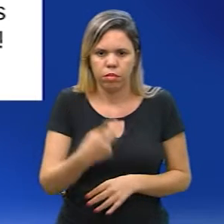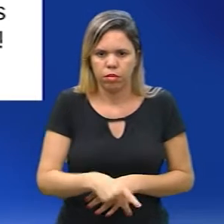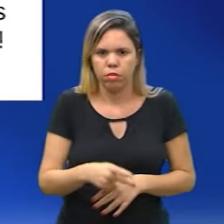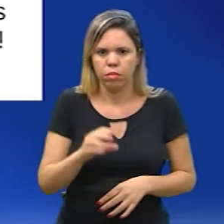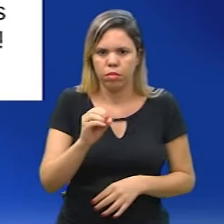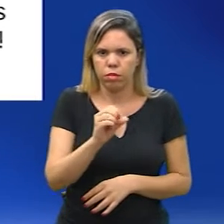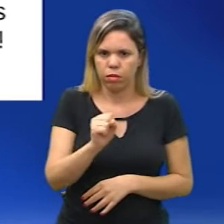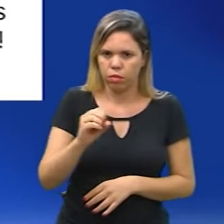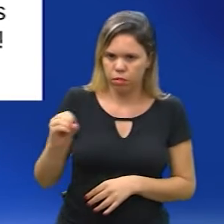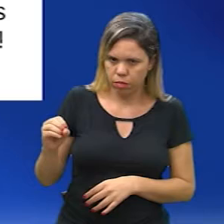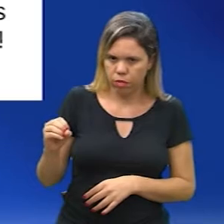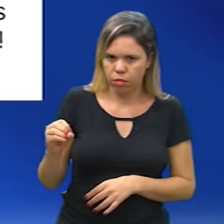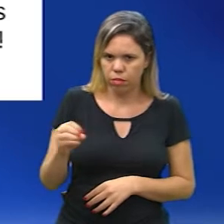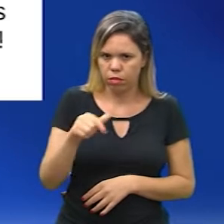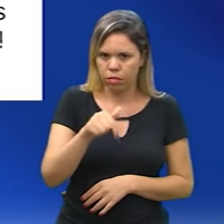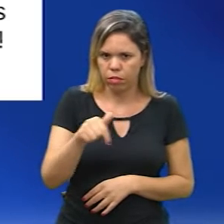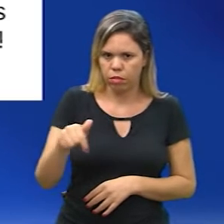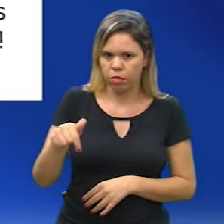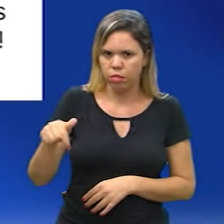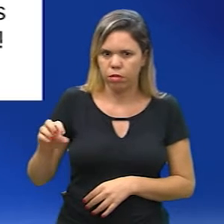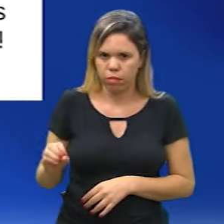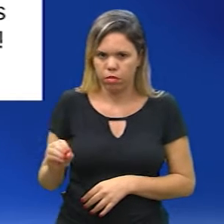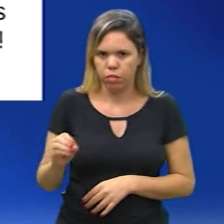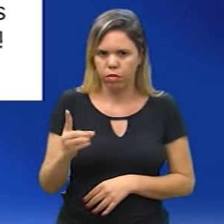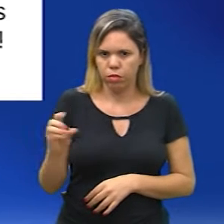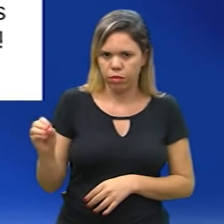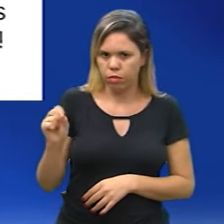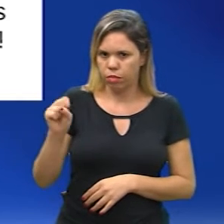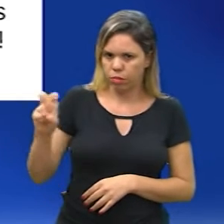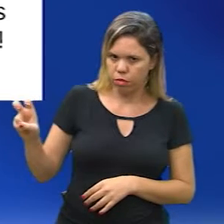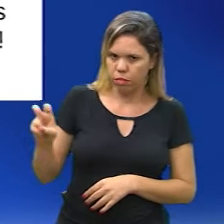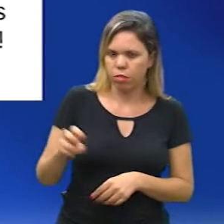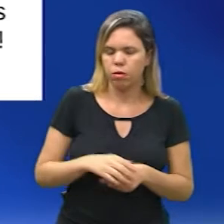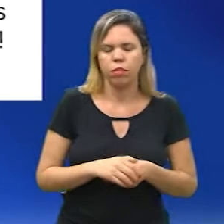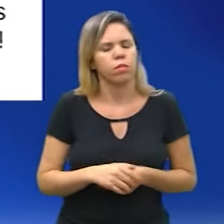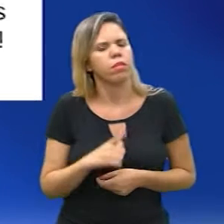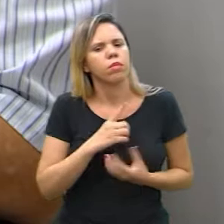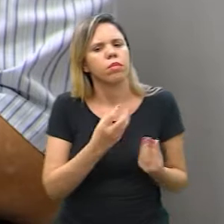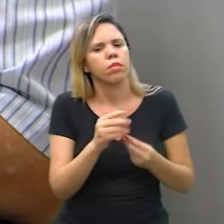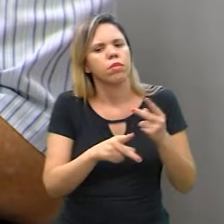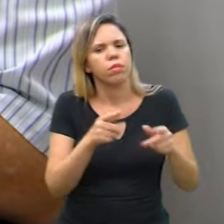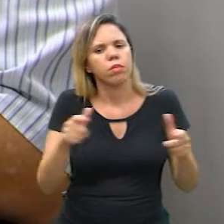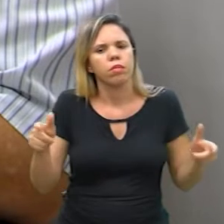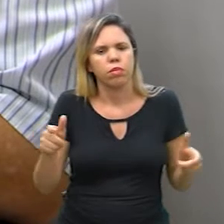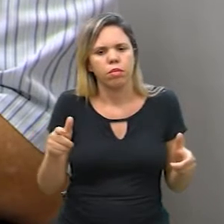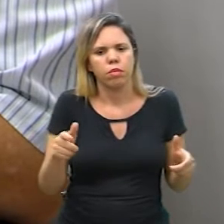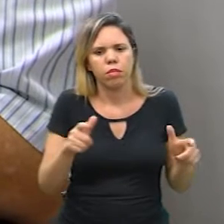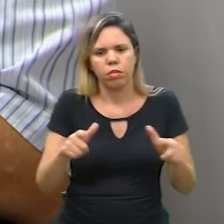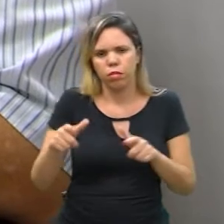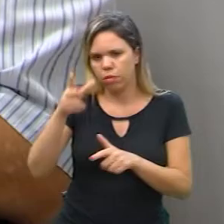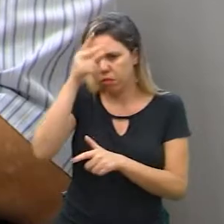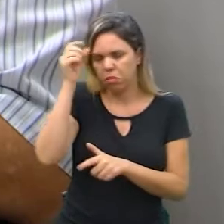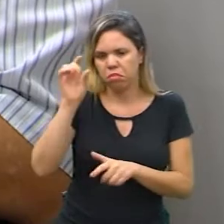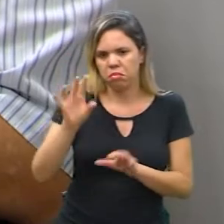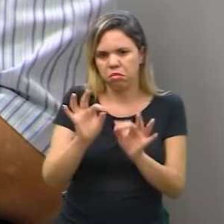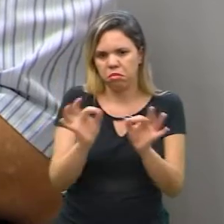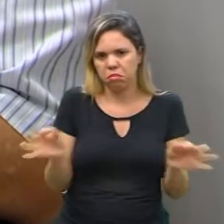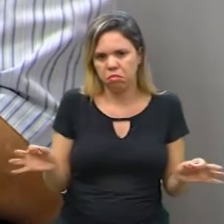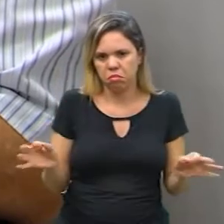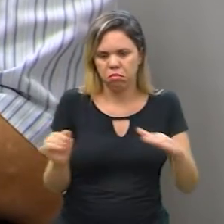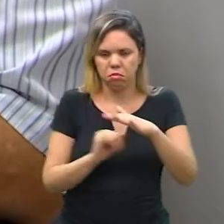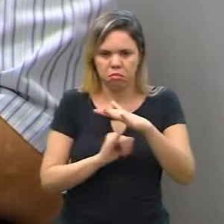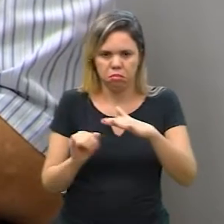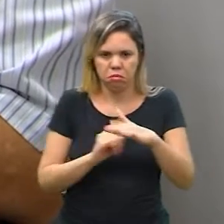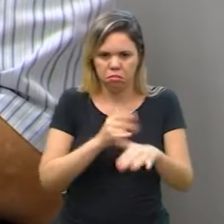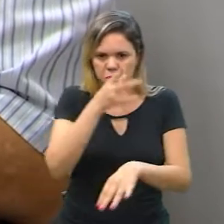de Campinas, o 0800 770 1085. Tem muita gente que pensa que espaço público é simplesmente